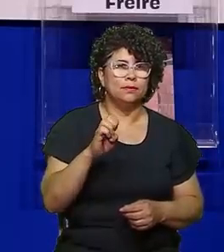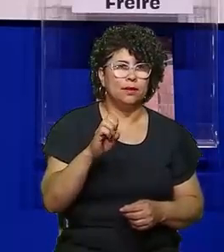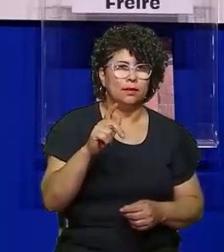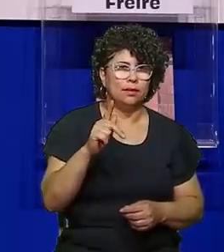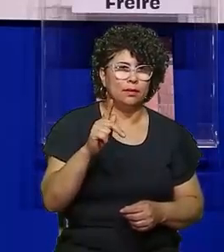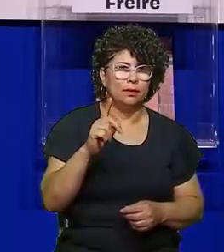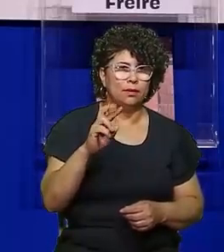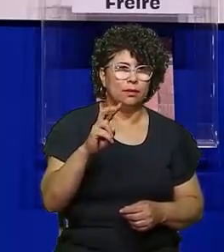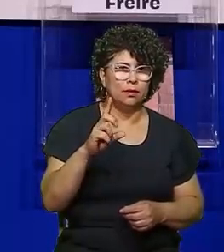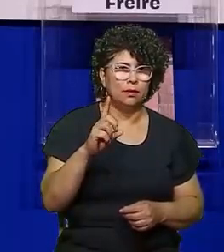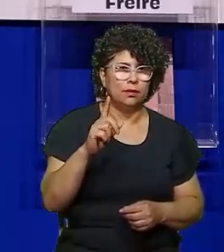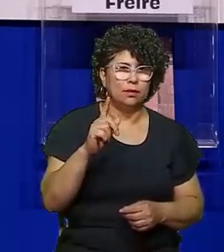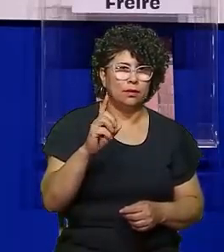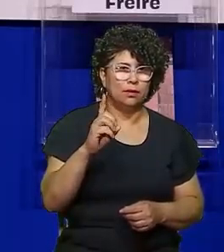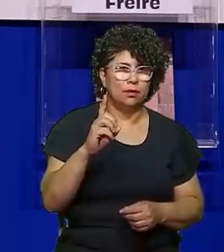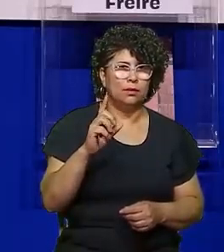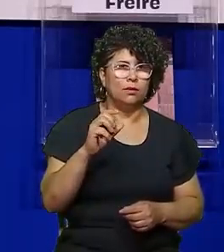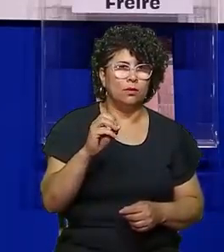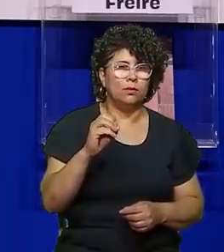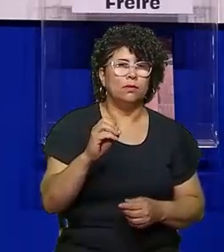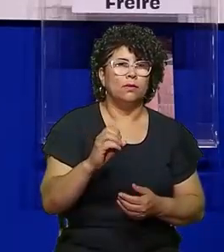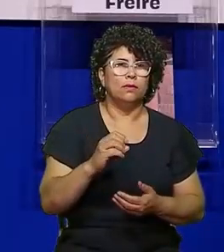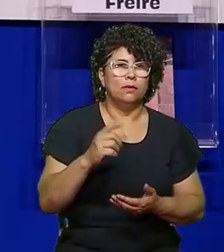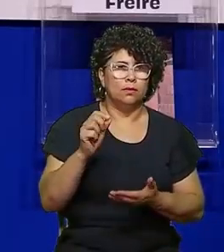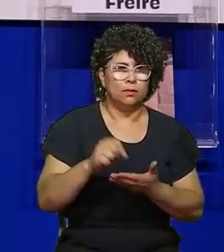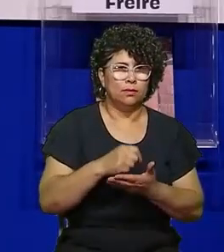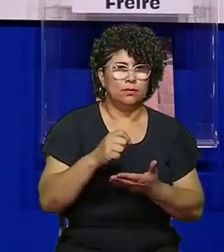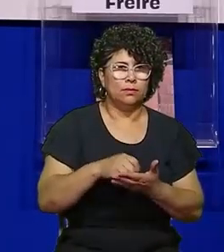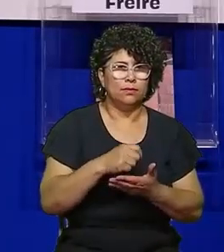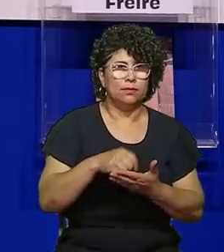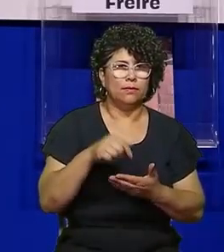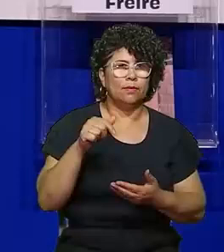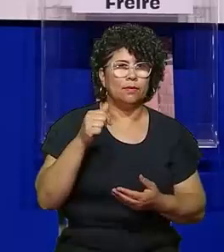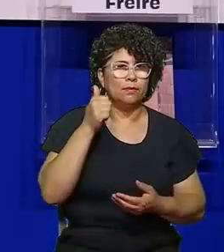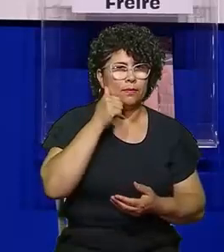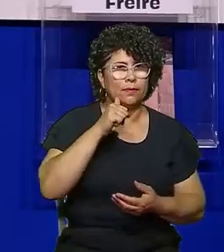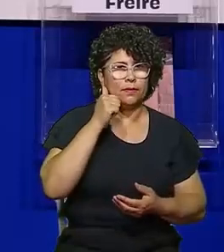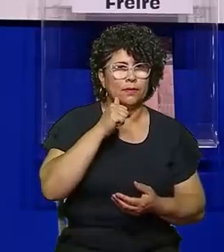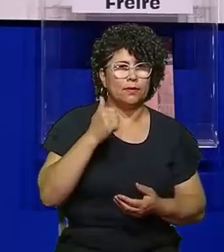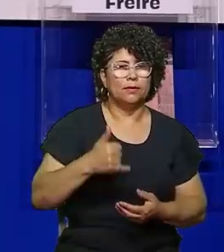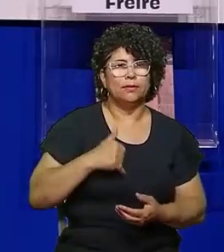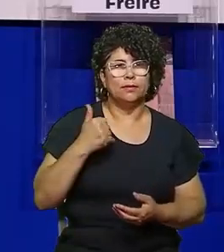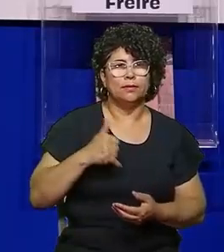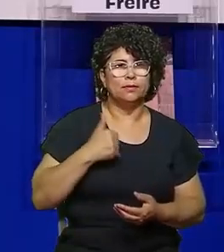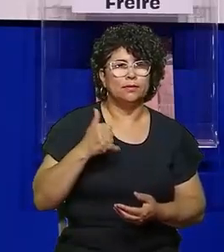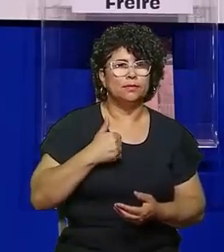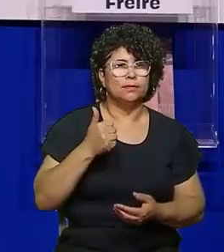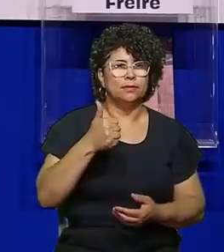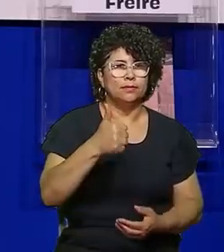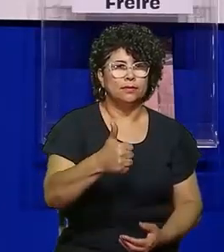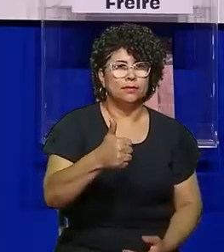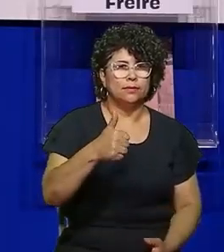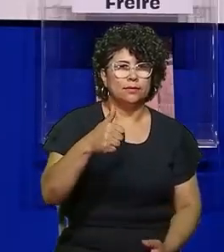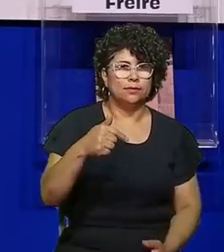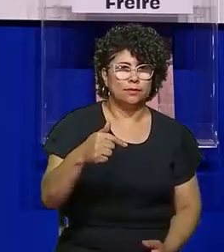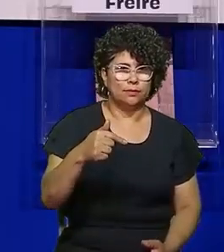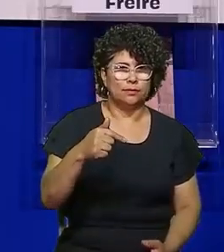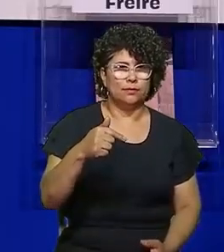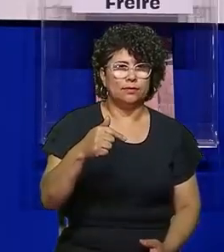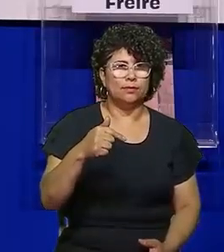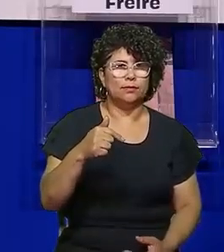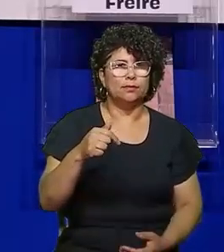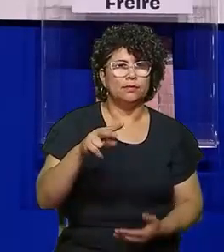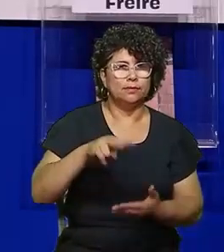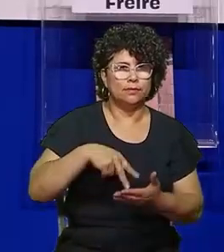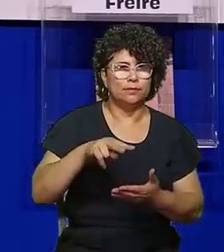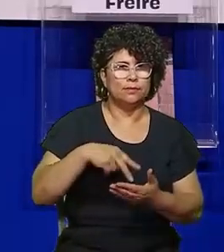escrito por uma menina de 17 anos de idade, isso me impressionou. Quando eu li A Busca, a impressão que eu tinha era alguém